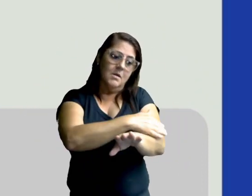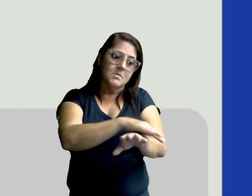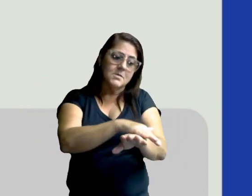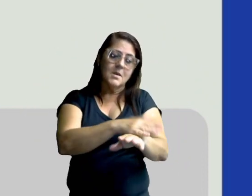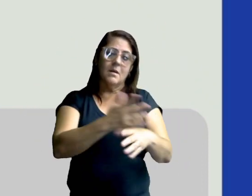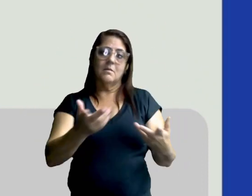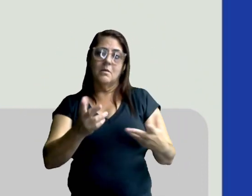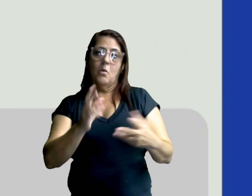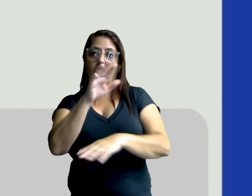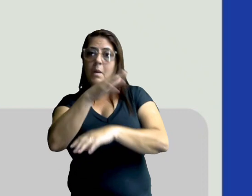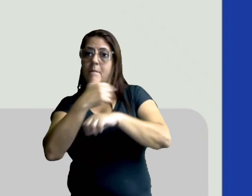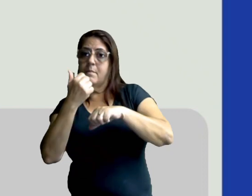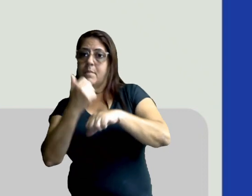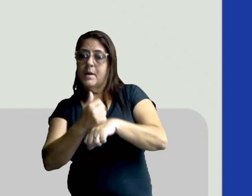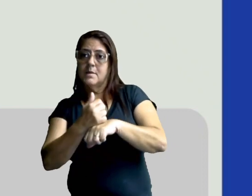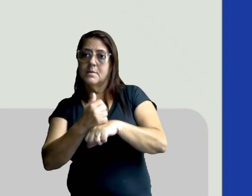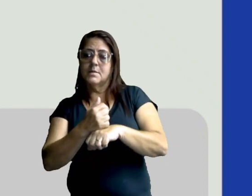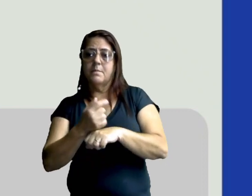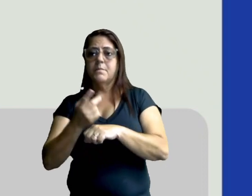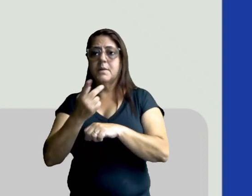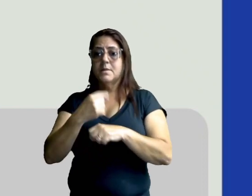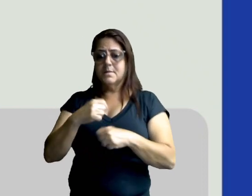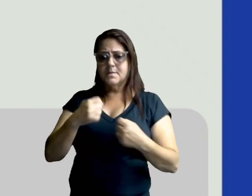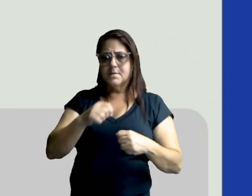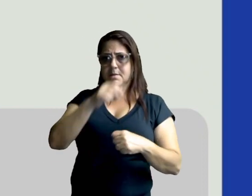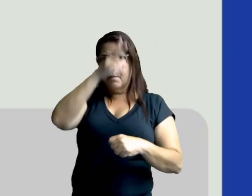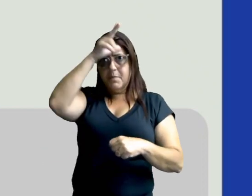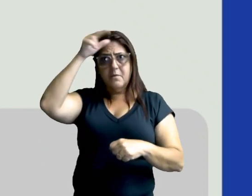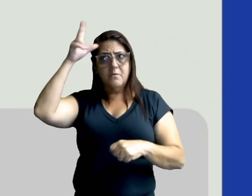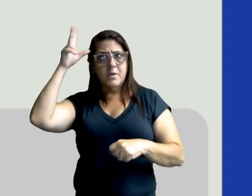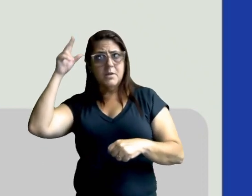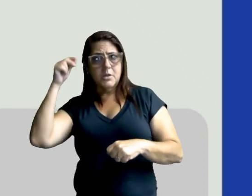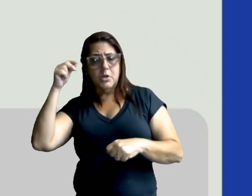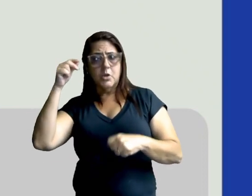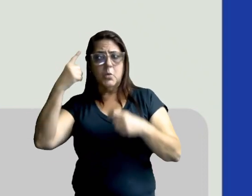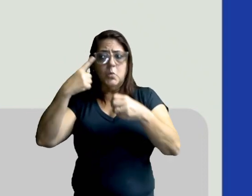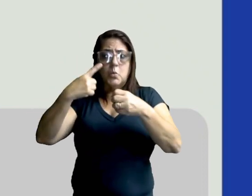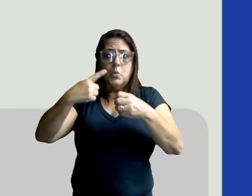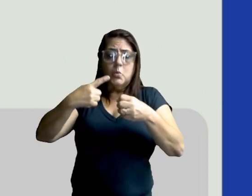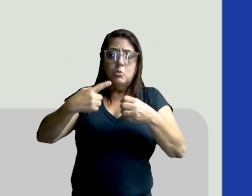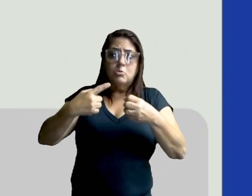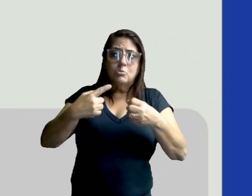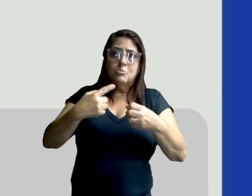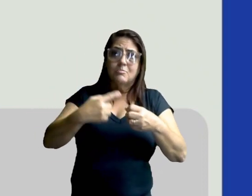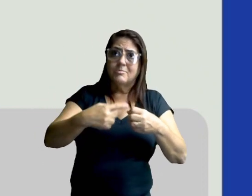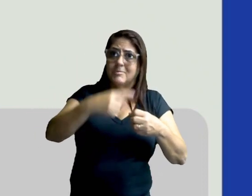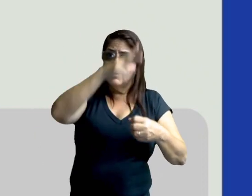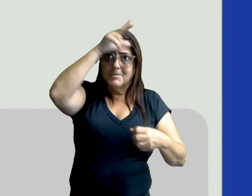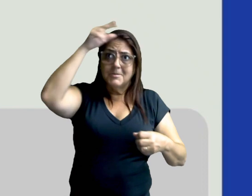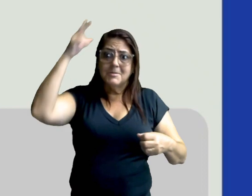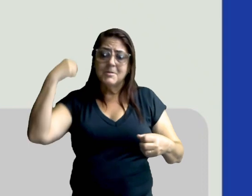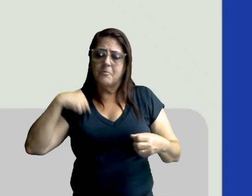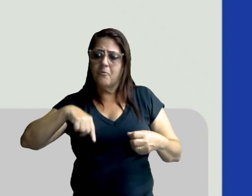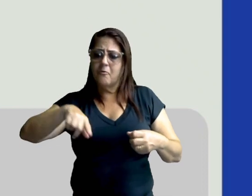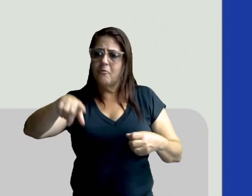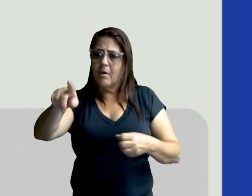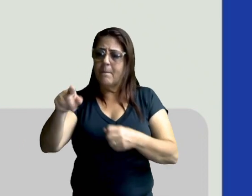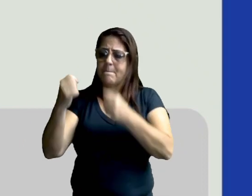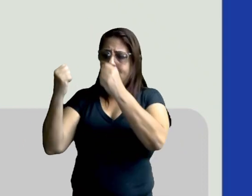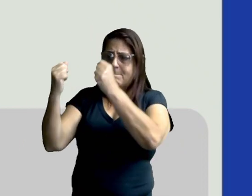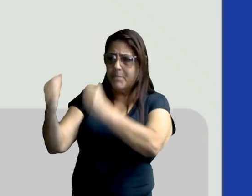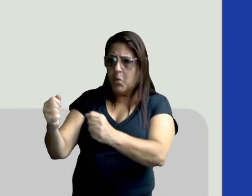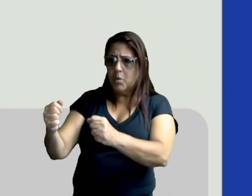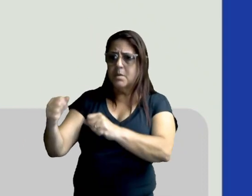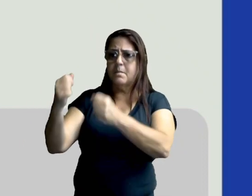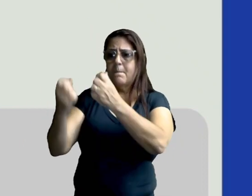árvore, é recomendado consultar a prefeitura ali do município para saber se pode ou não plantar uma árvore ali naquela